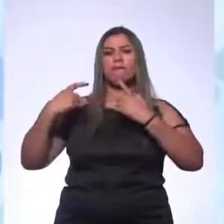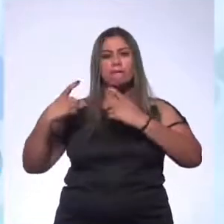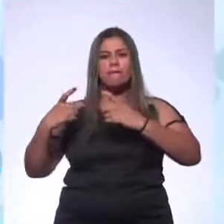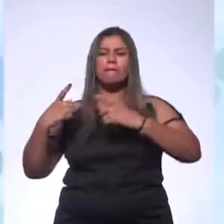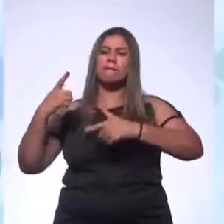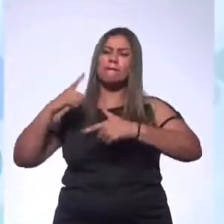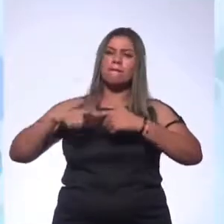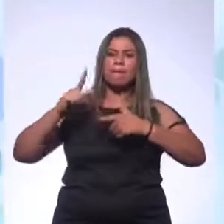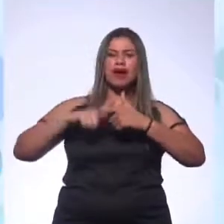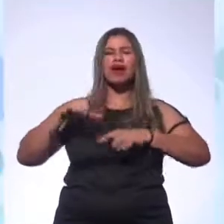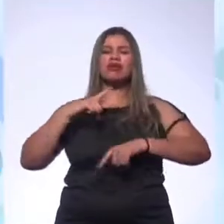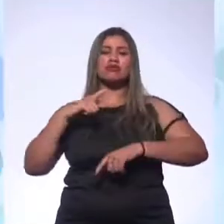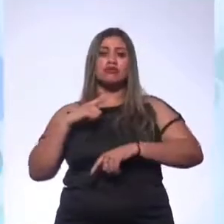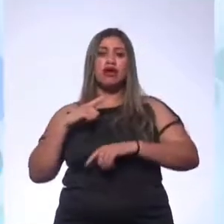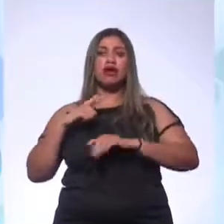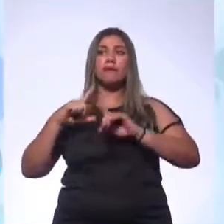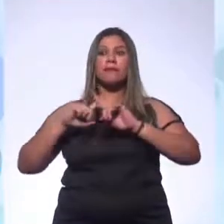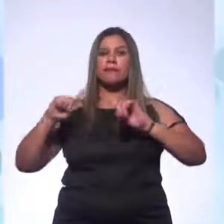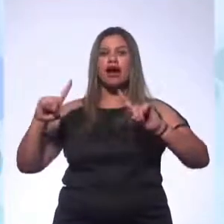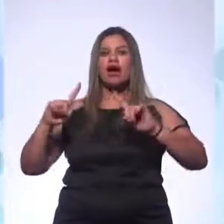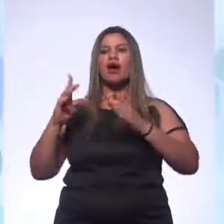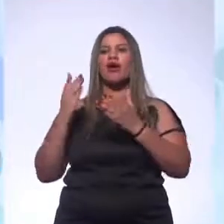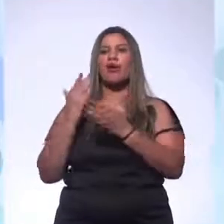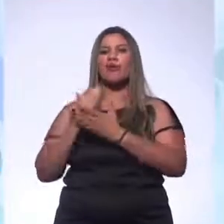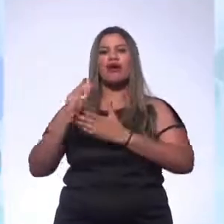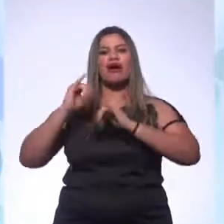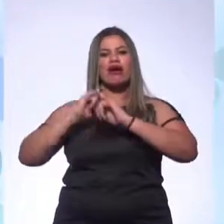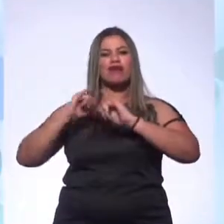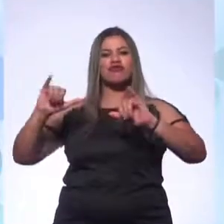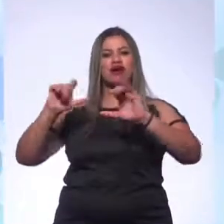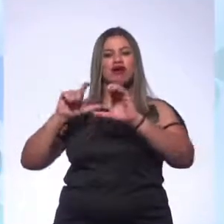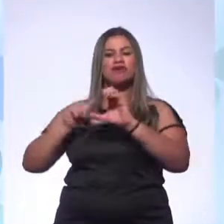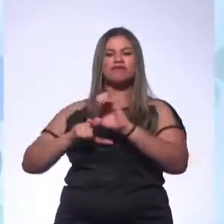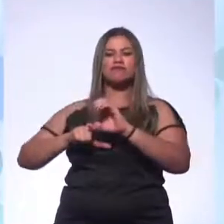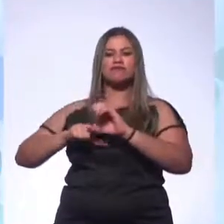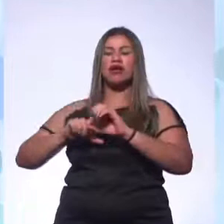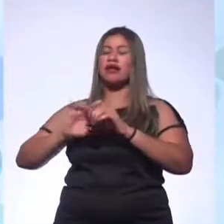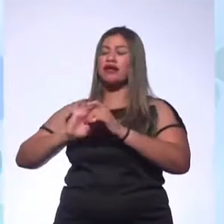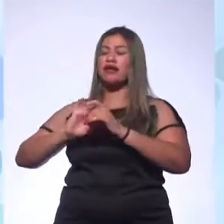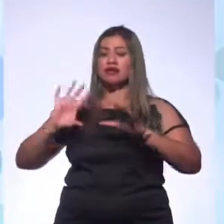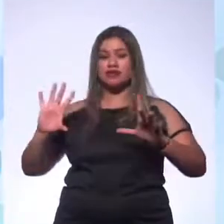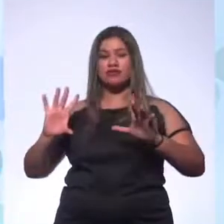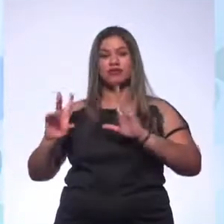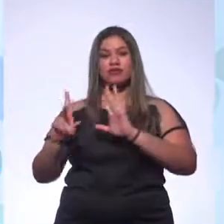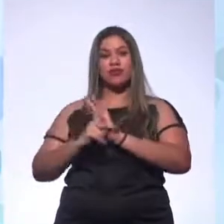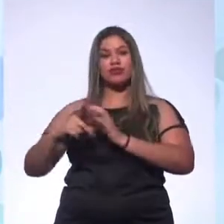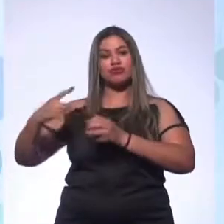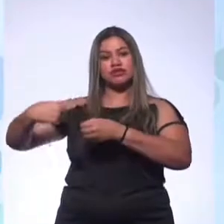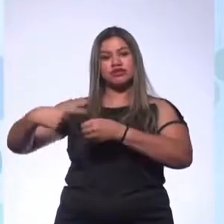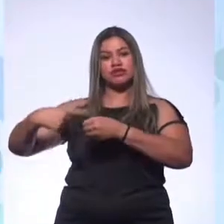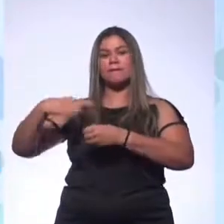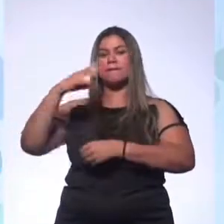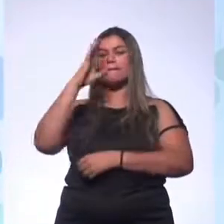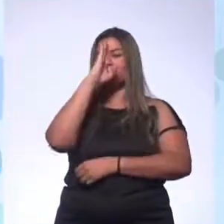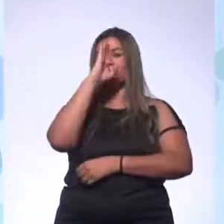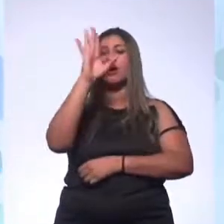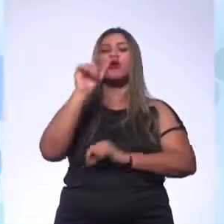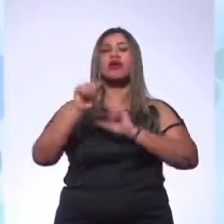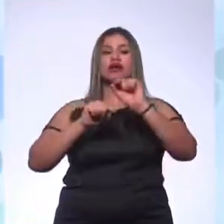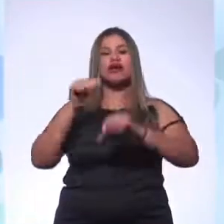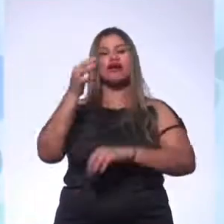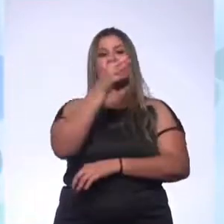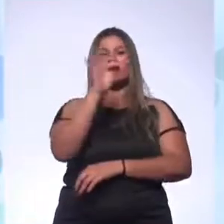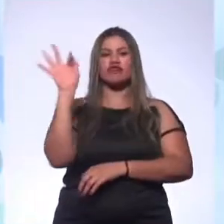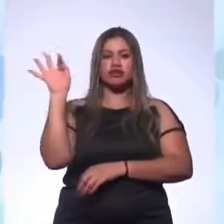e eles começarão aí a declarar a independência da metrópole, principalmente a França